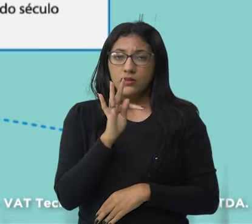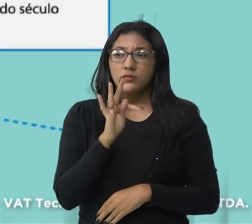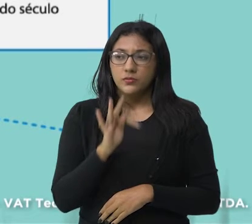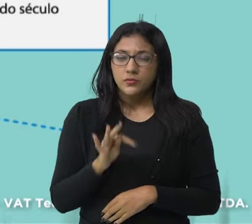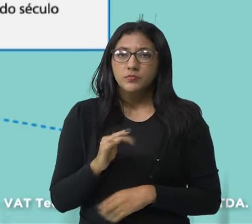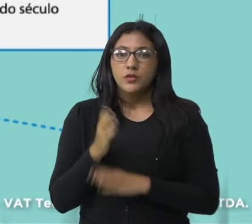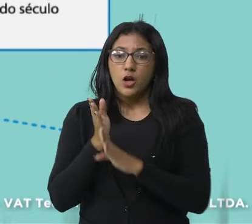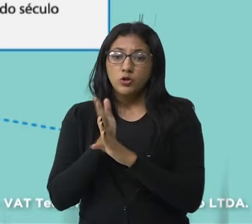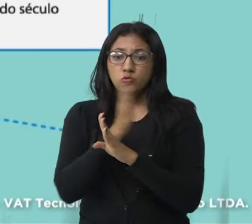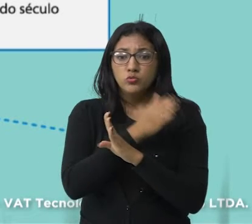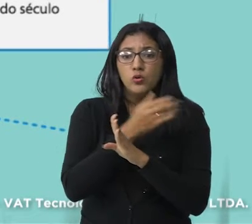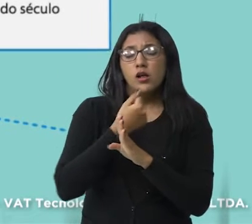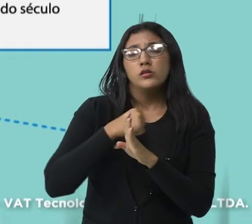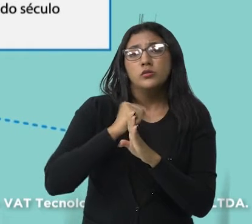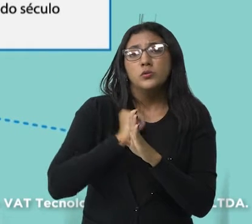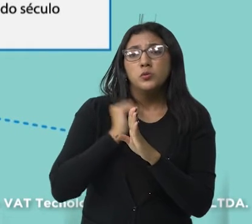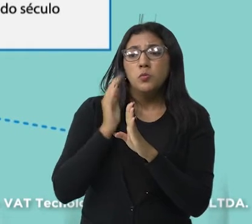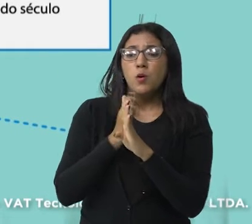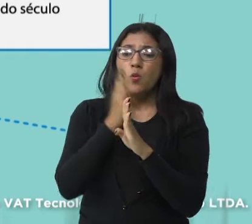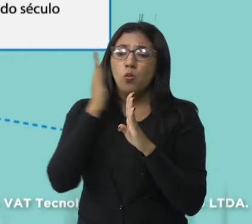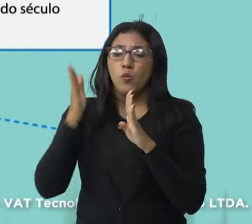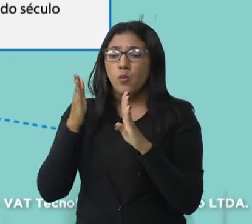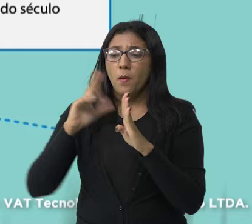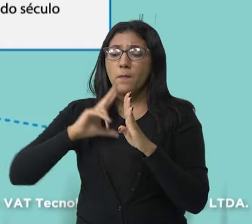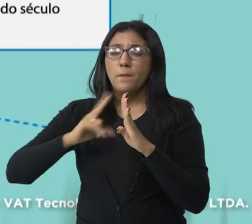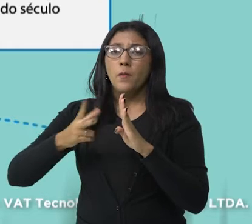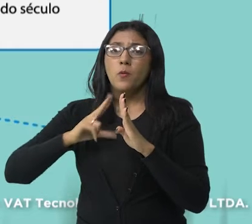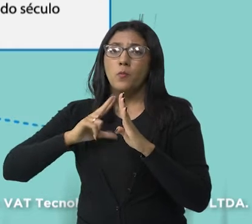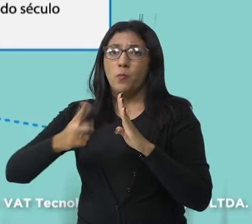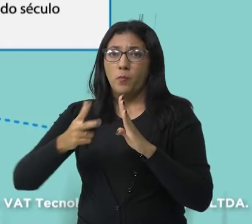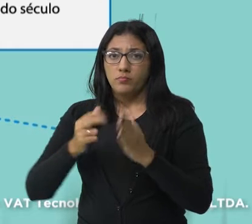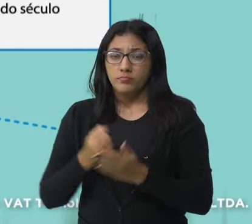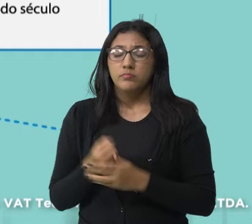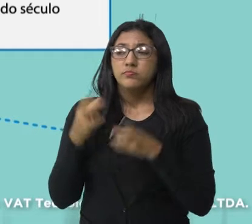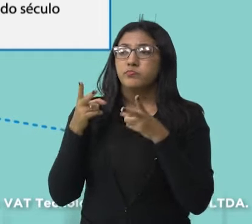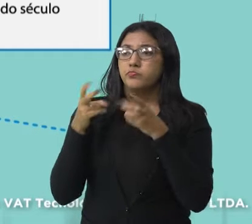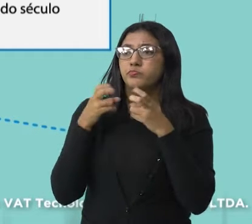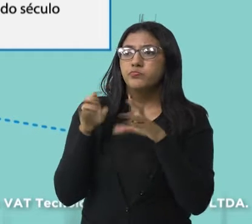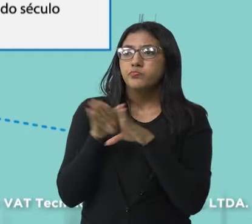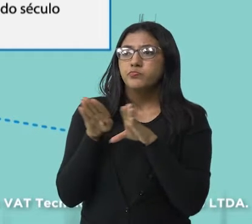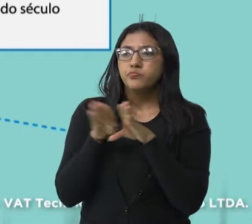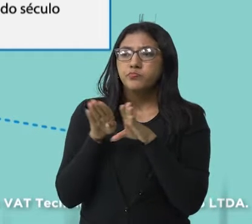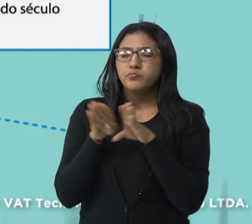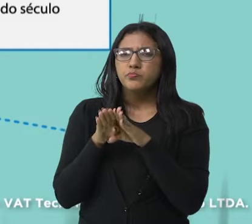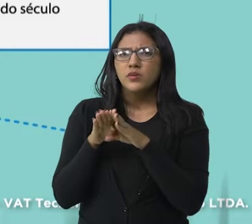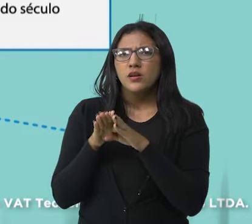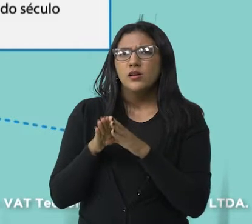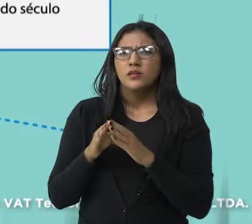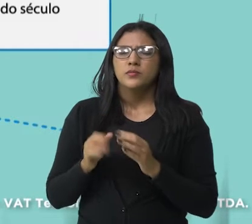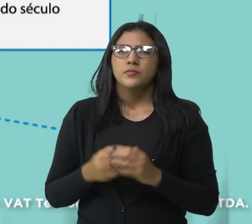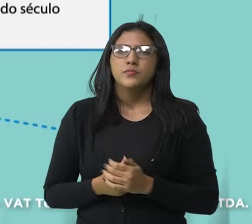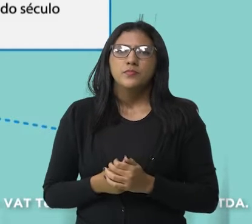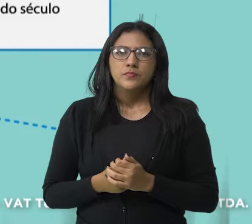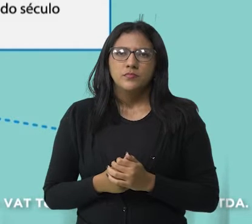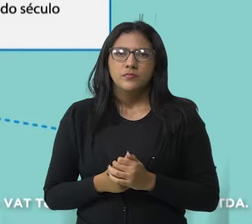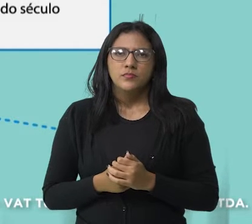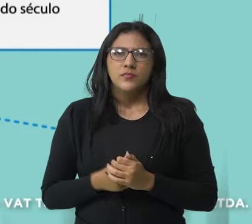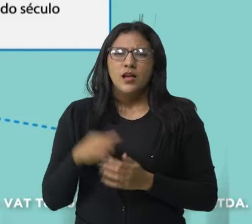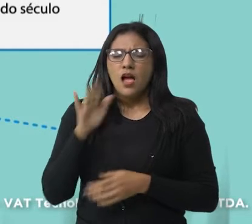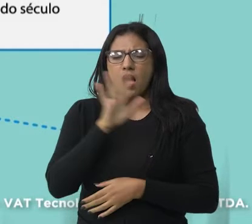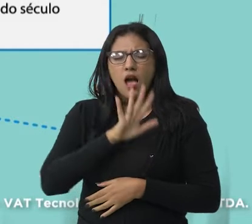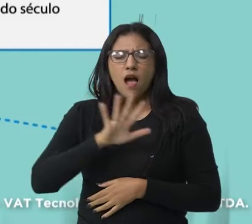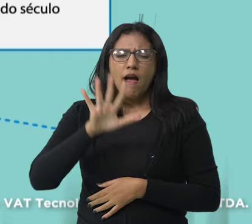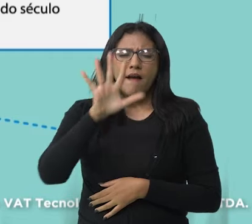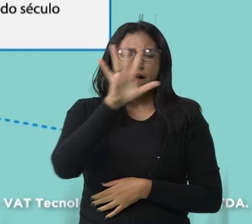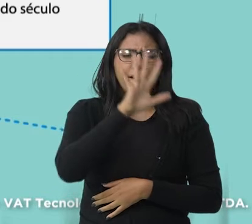pertence à Espanha. A gente vai verificar também essa parte da América Portuguesa no século